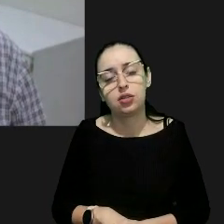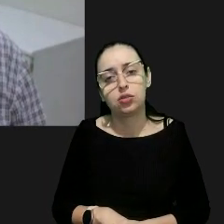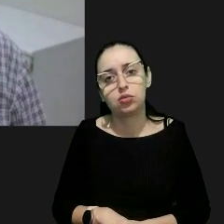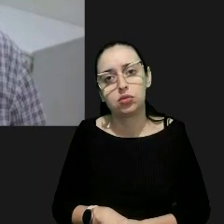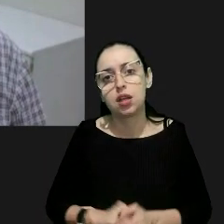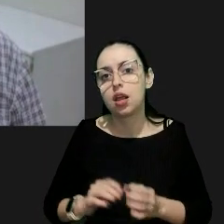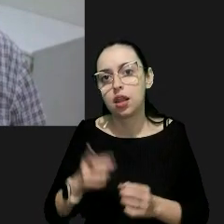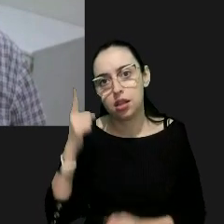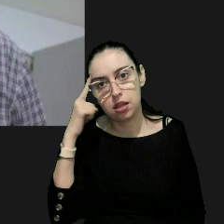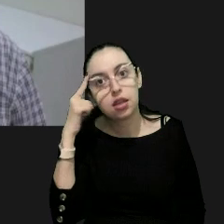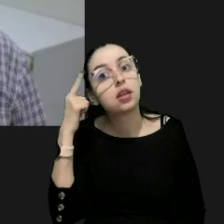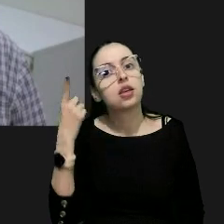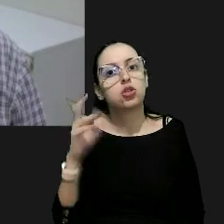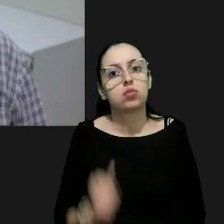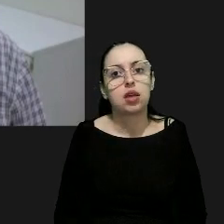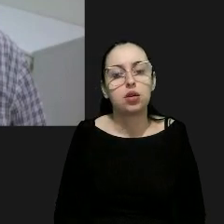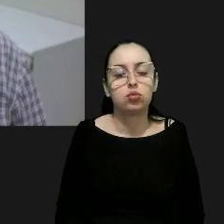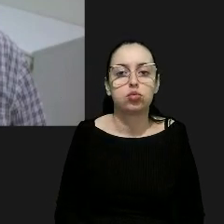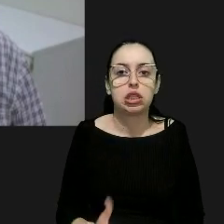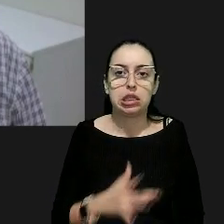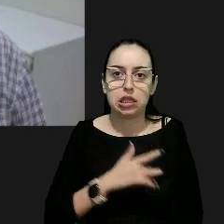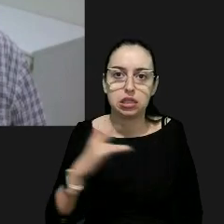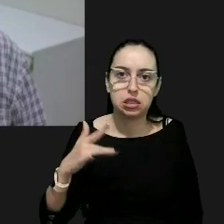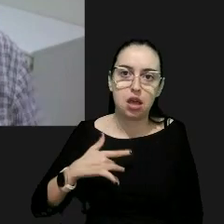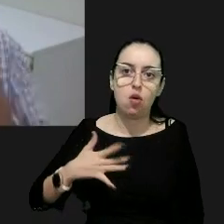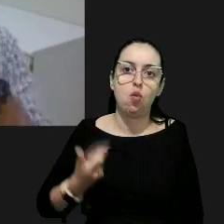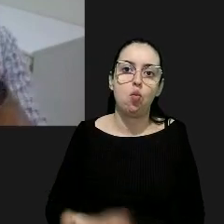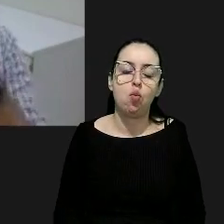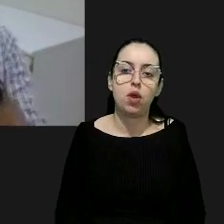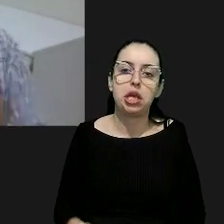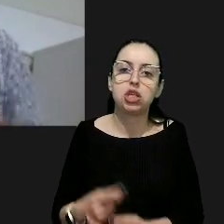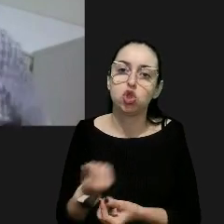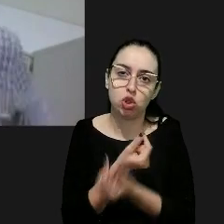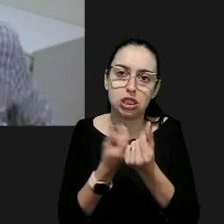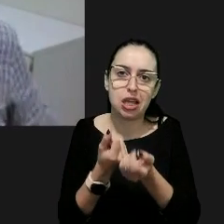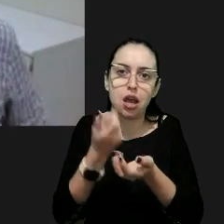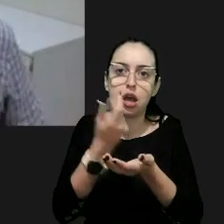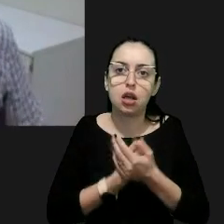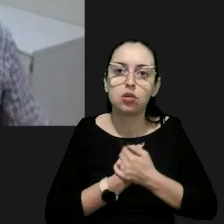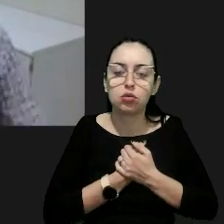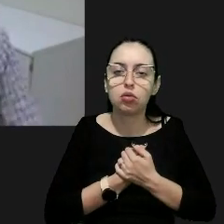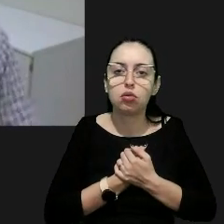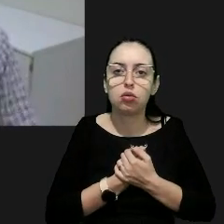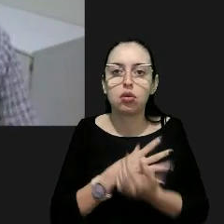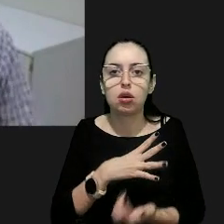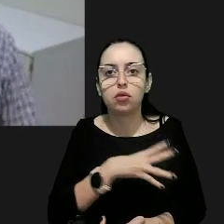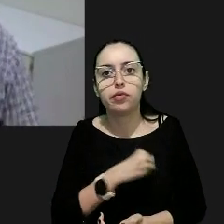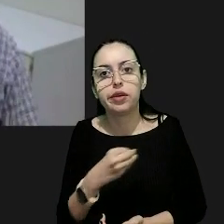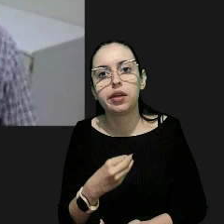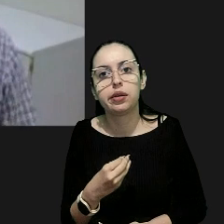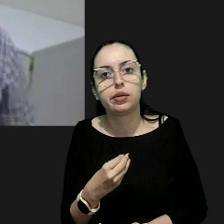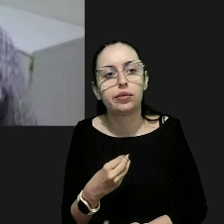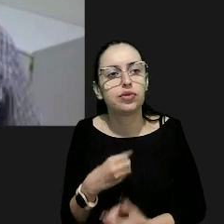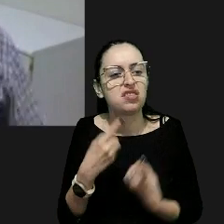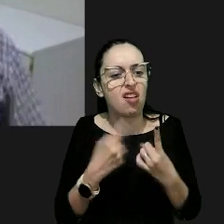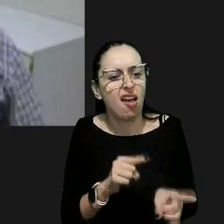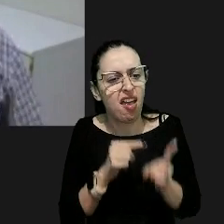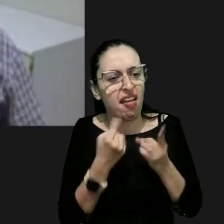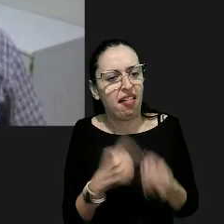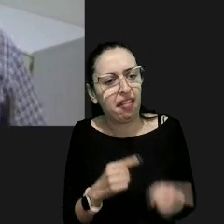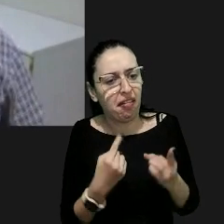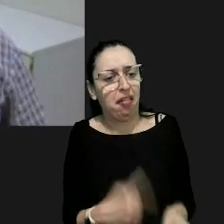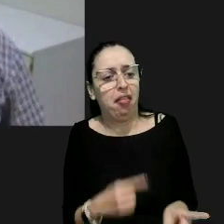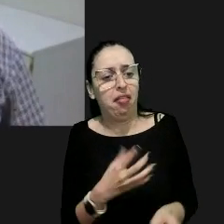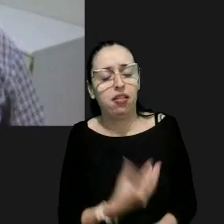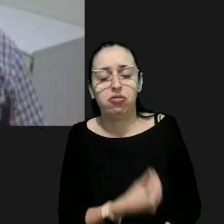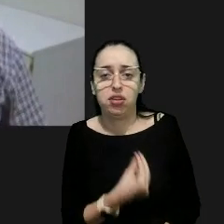o direito. Elas estão lúcidas, elas estão saudáveis, elas ganharam esse dinheiro e os